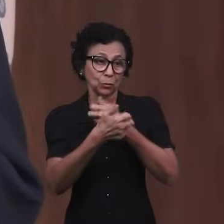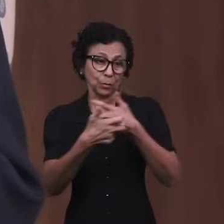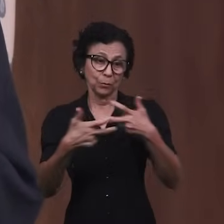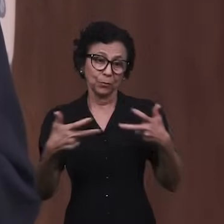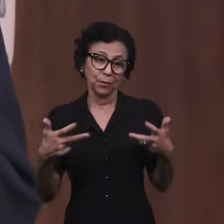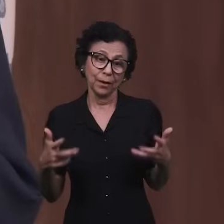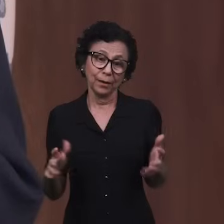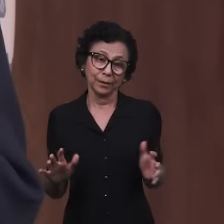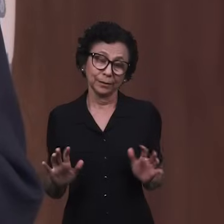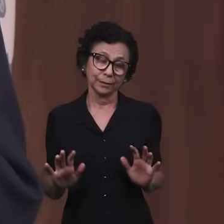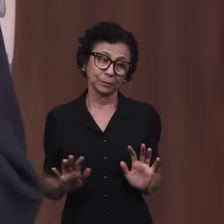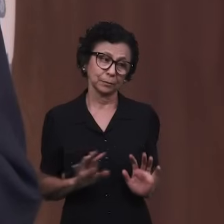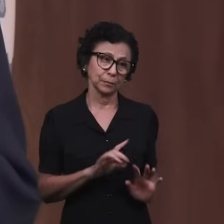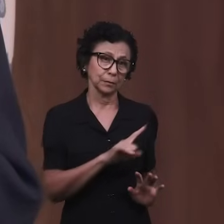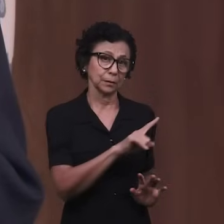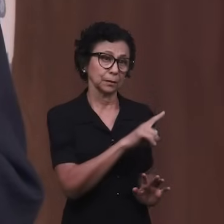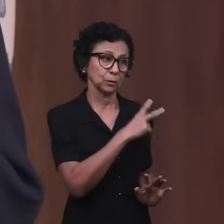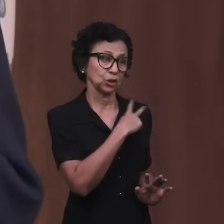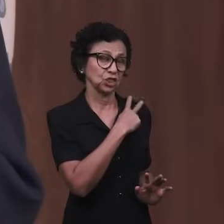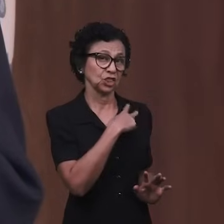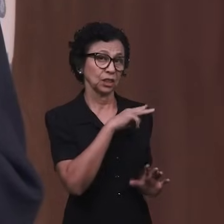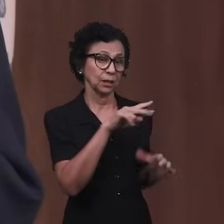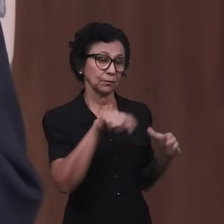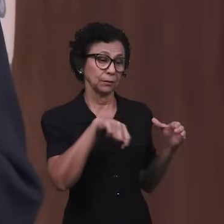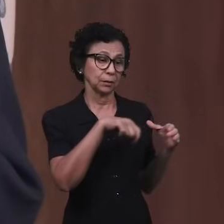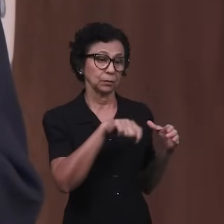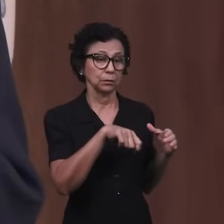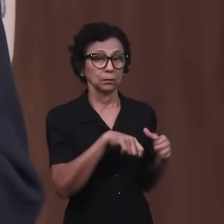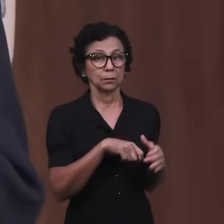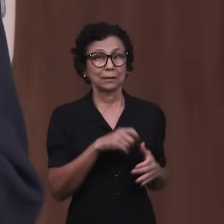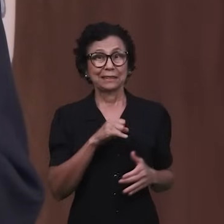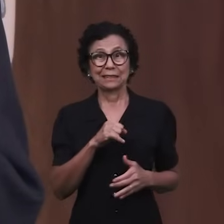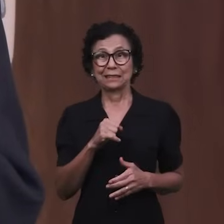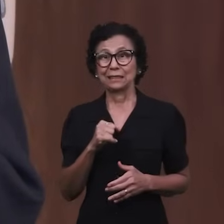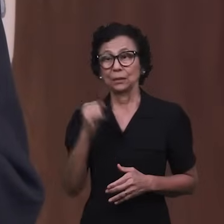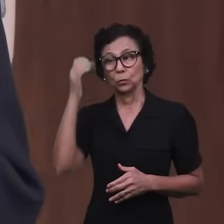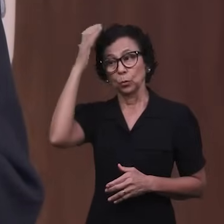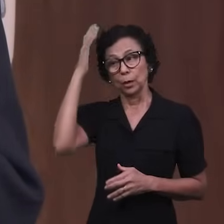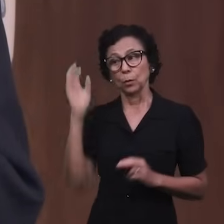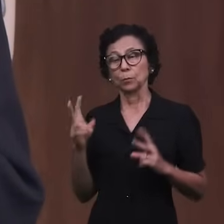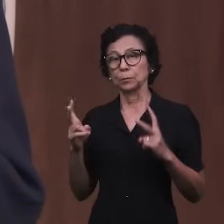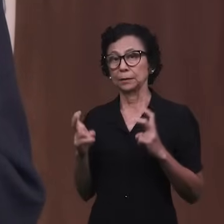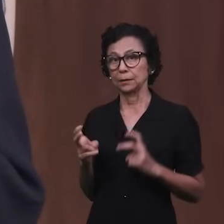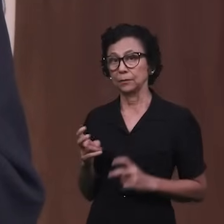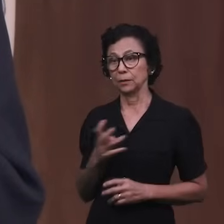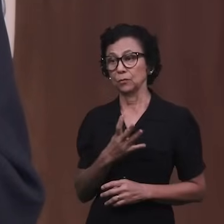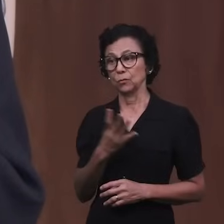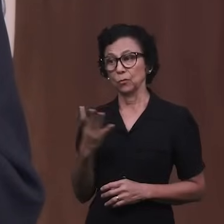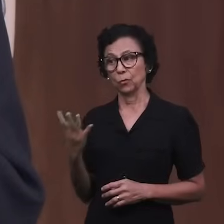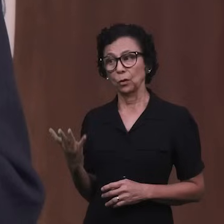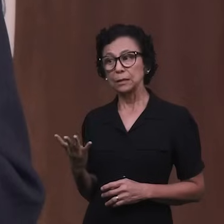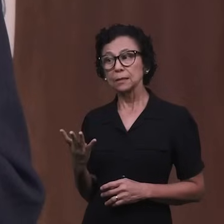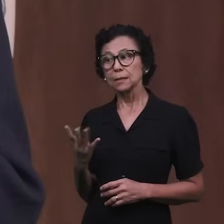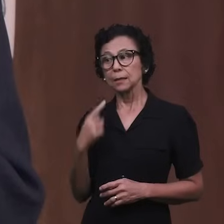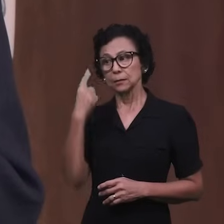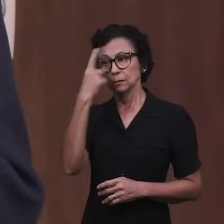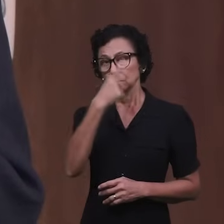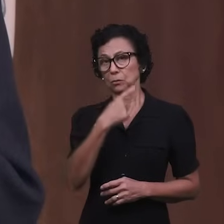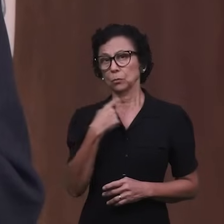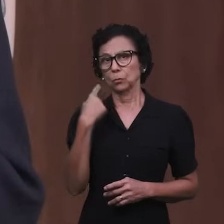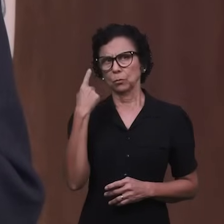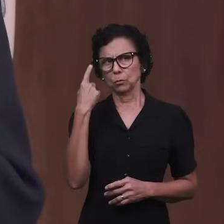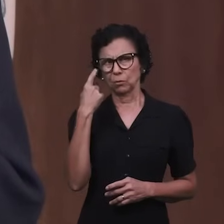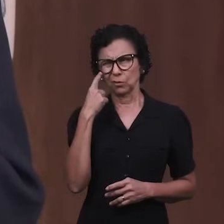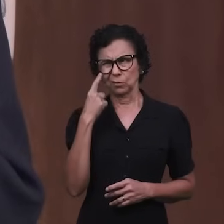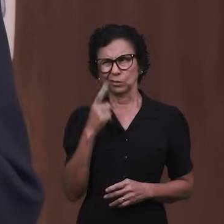E o dispenseiro ficou muito temeroso. Ele falou assim, olha, se o rei observar que vocês estão